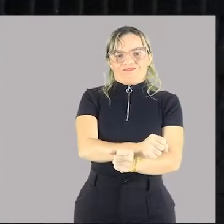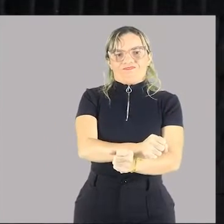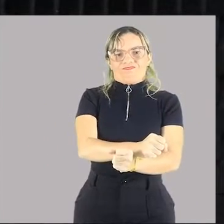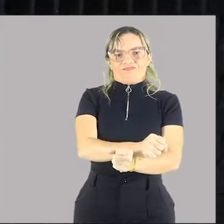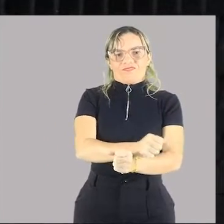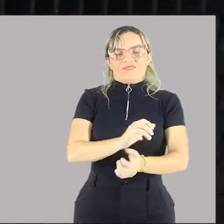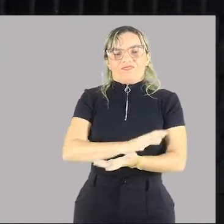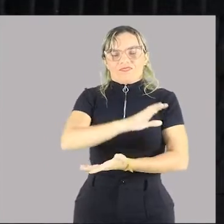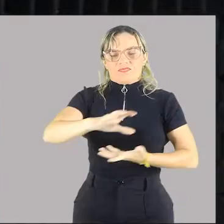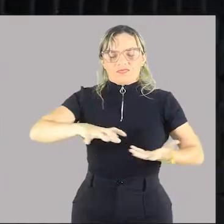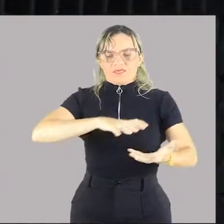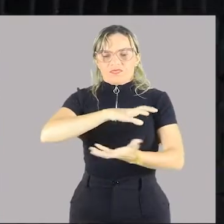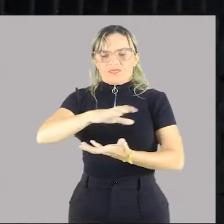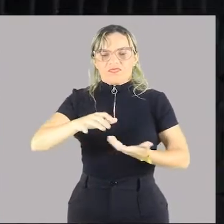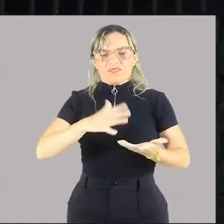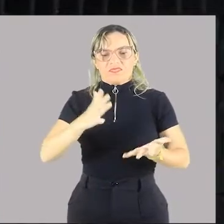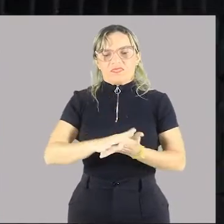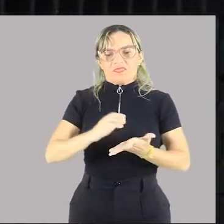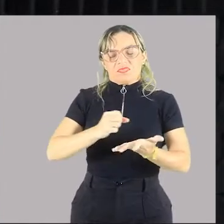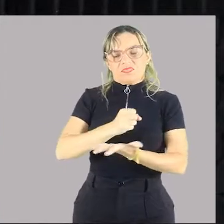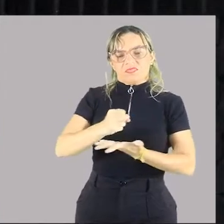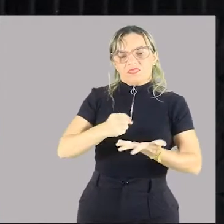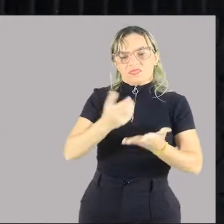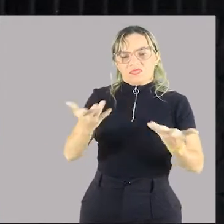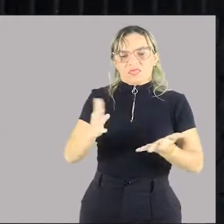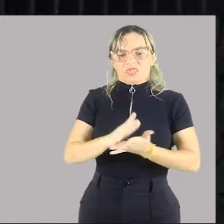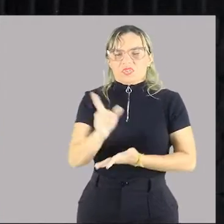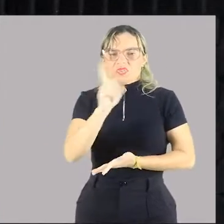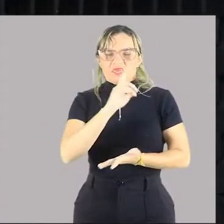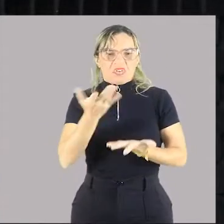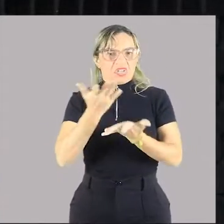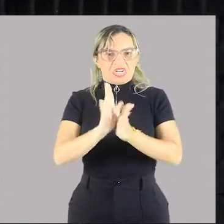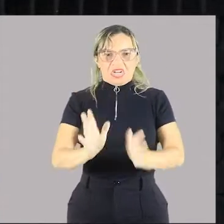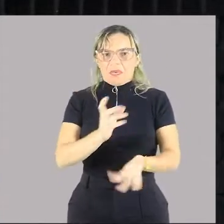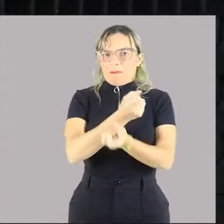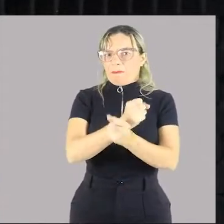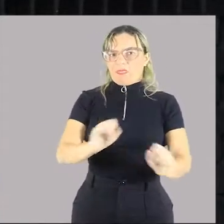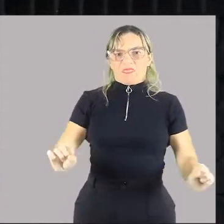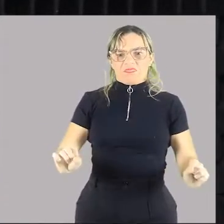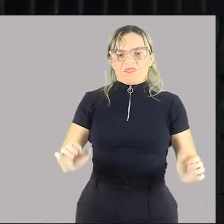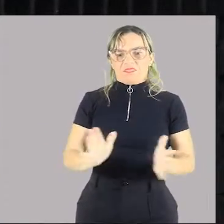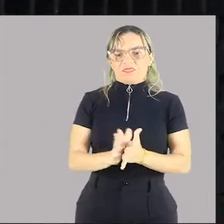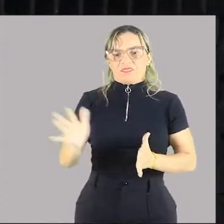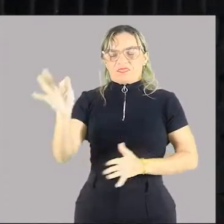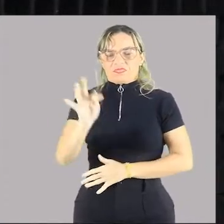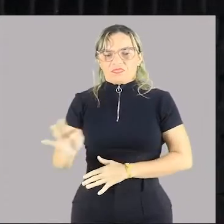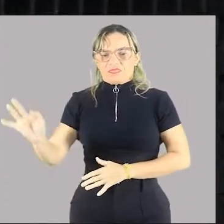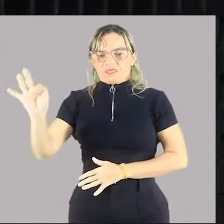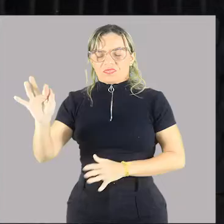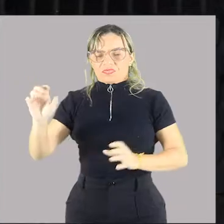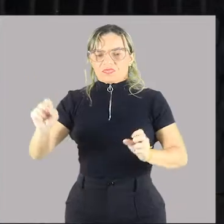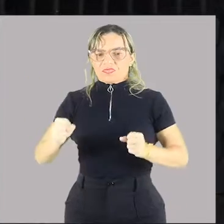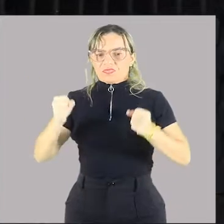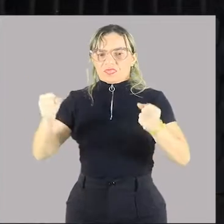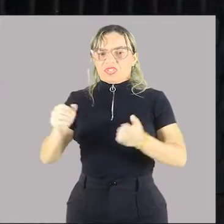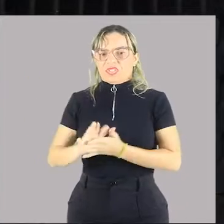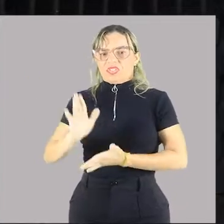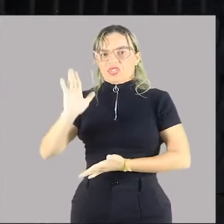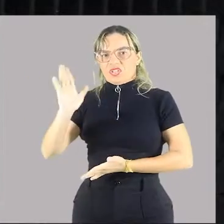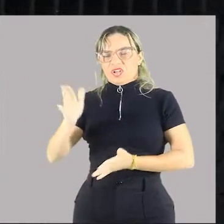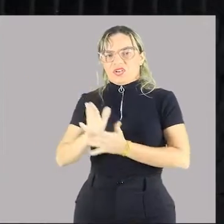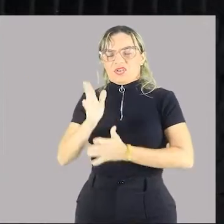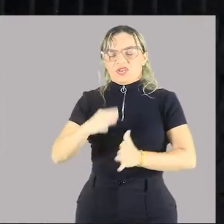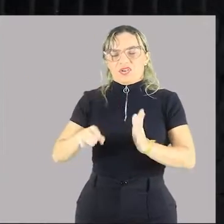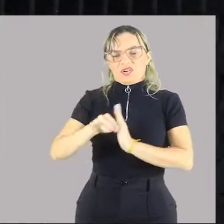Foram revoluções que, basicamente, não falam da abolição da escravidão. A francesa, você pode até dizer que os jacobinos